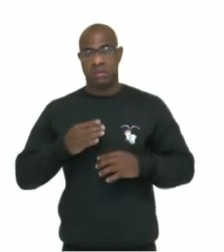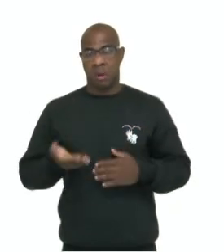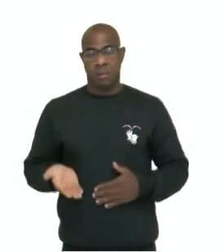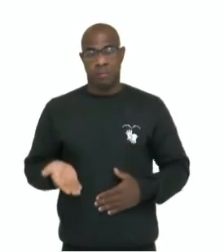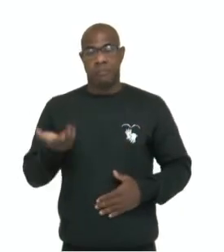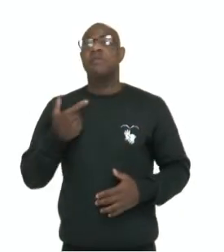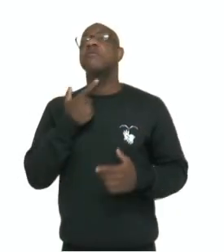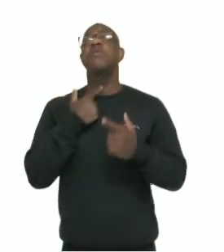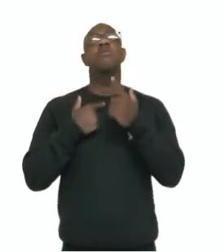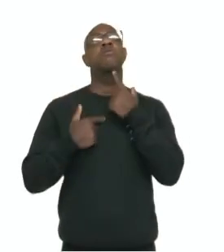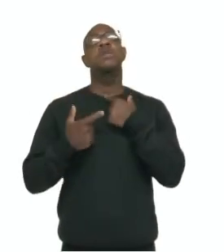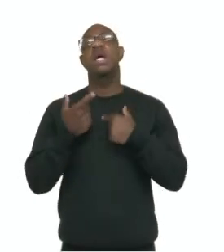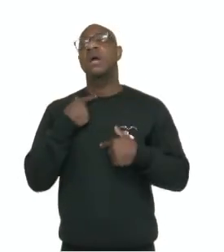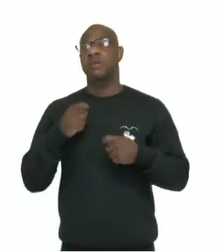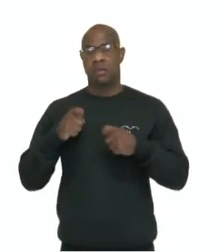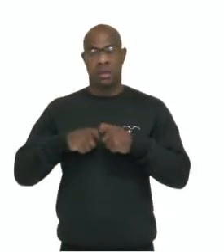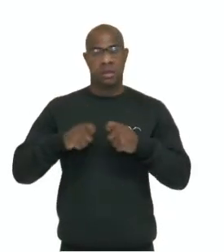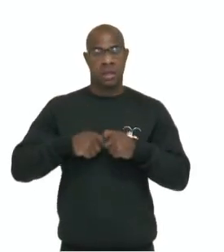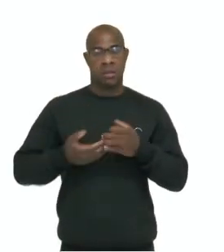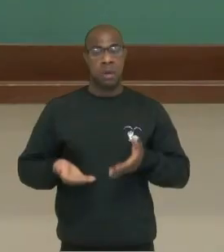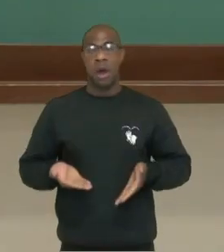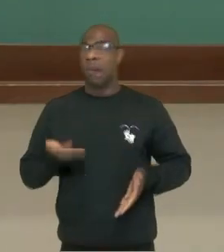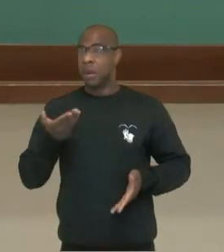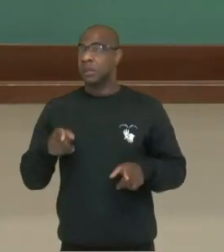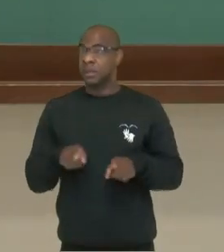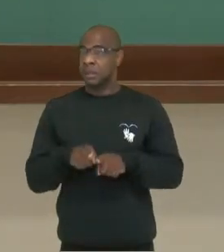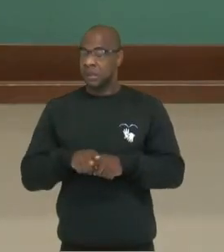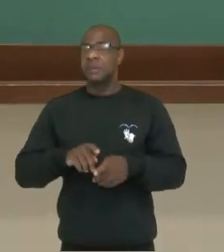algumas mulheres também surge a espinha.